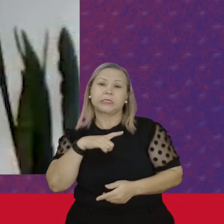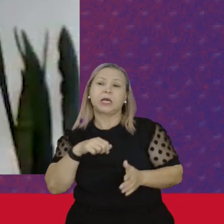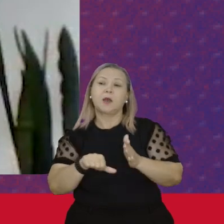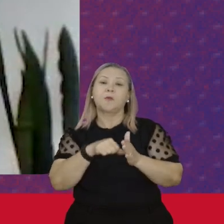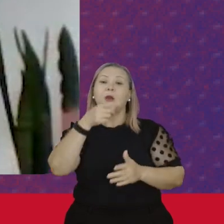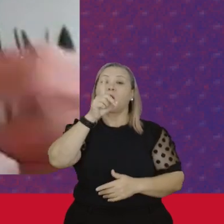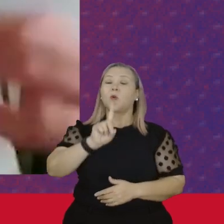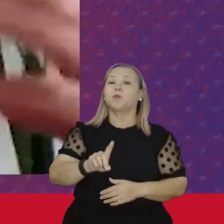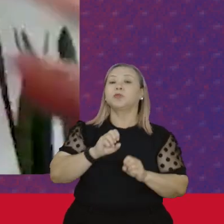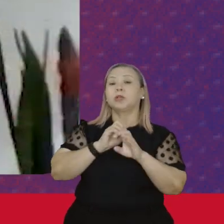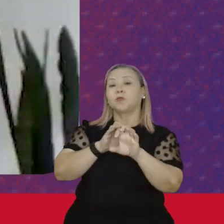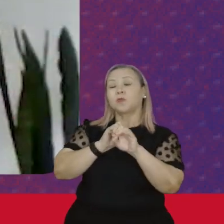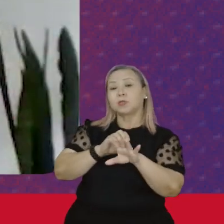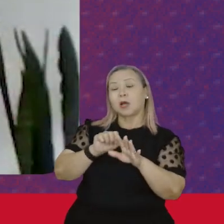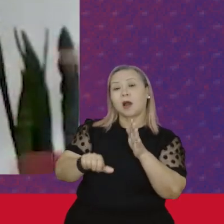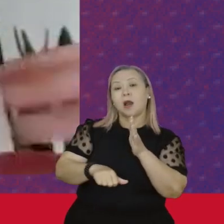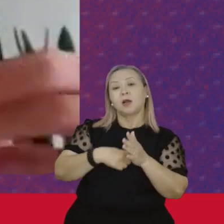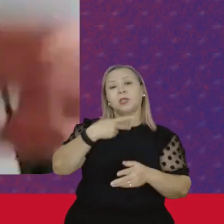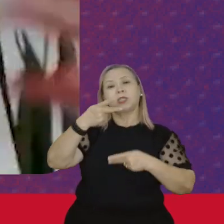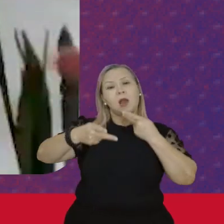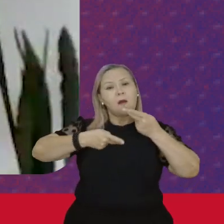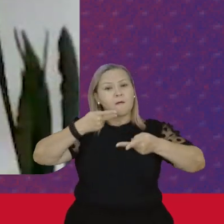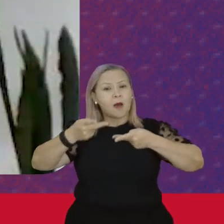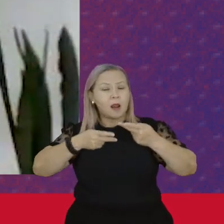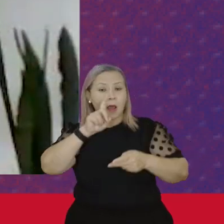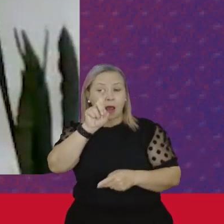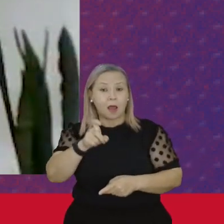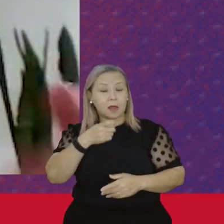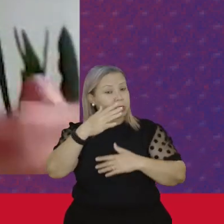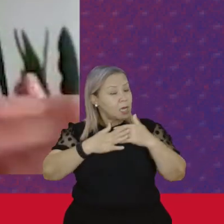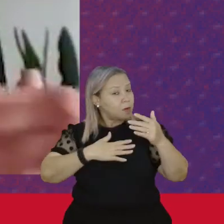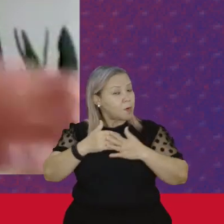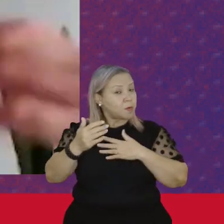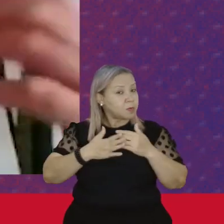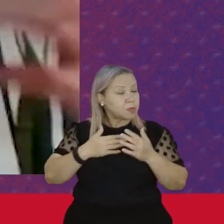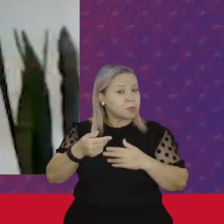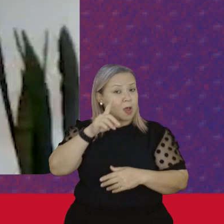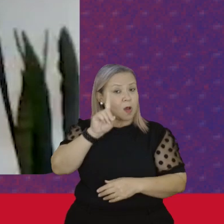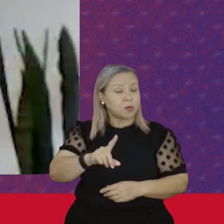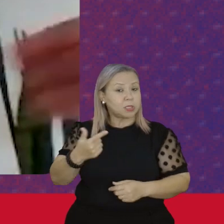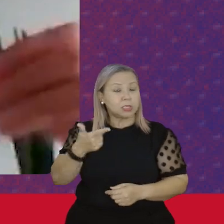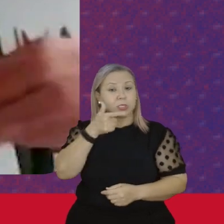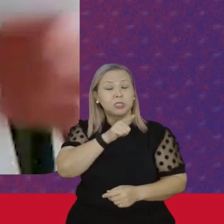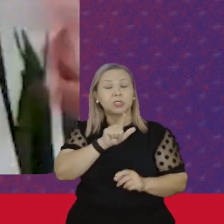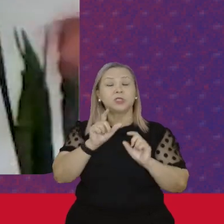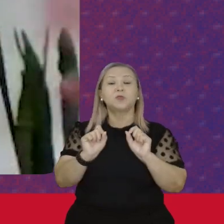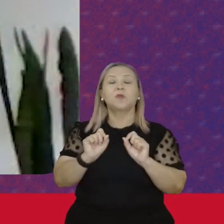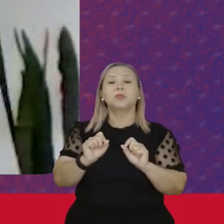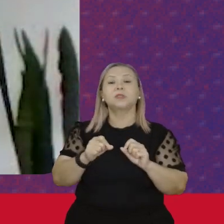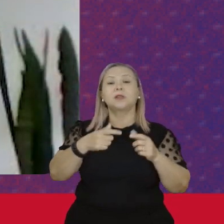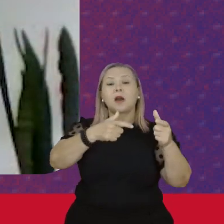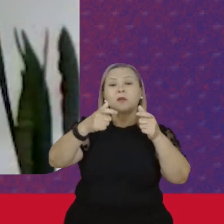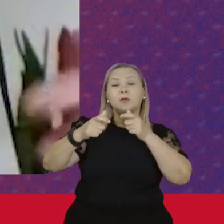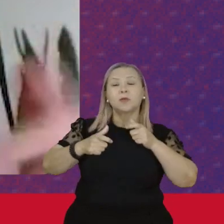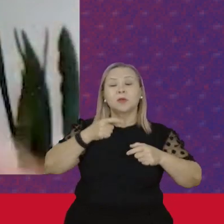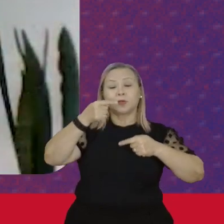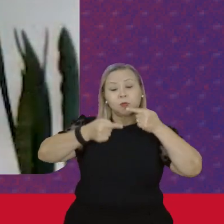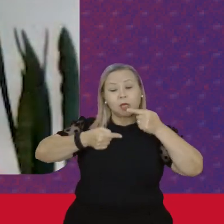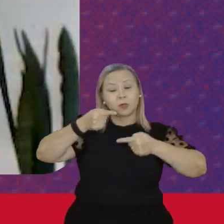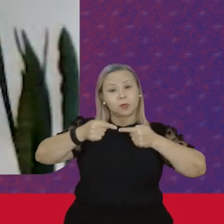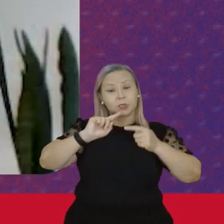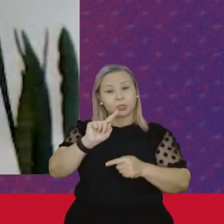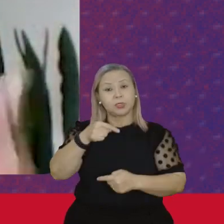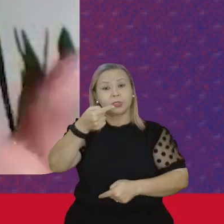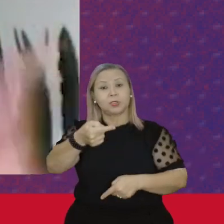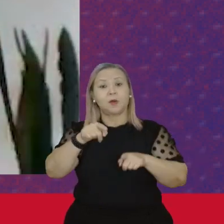direito à educação, um direito à palavra, o direito de ser profissional, o direito de conquistar um espaço político,